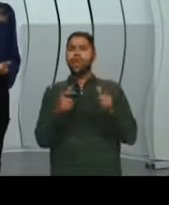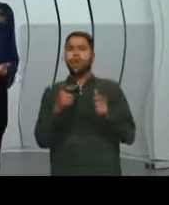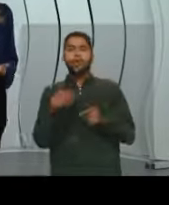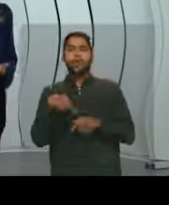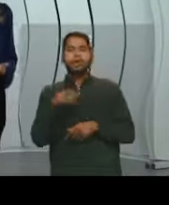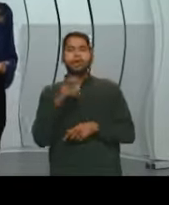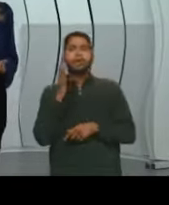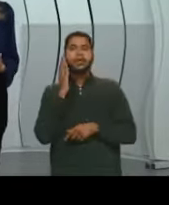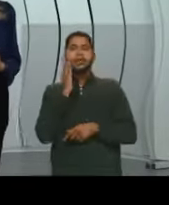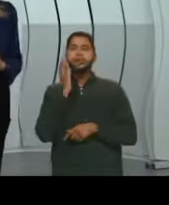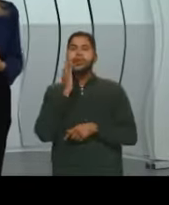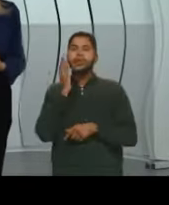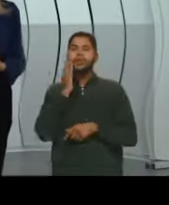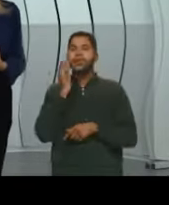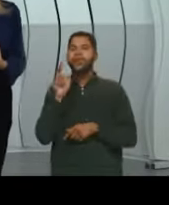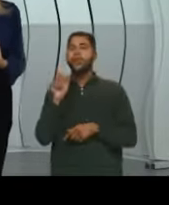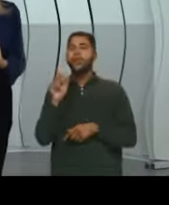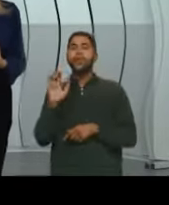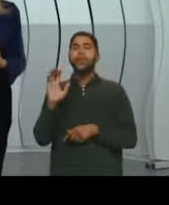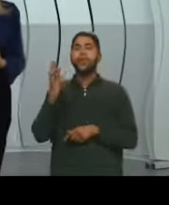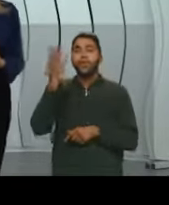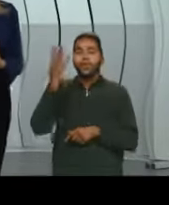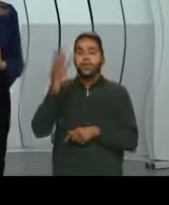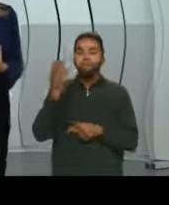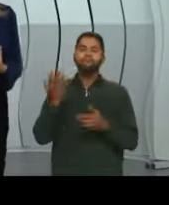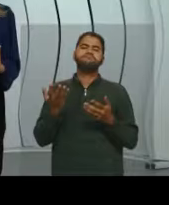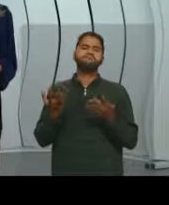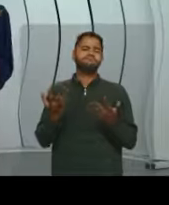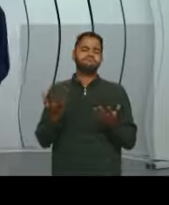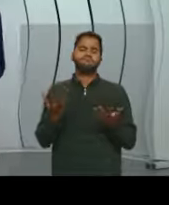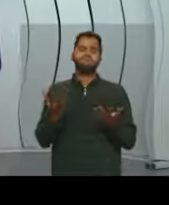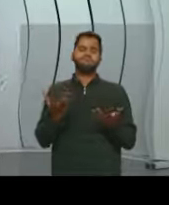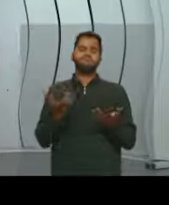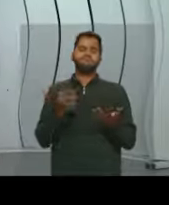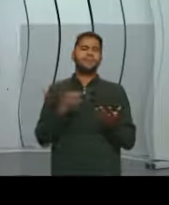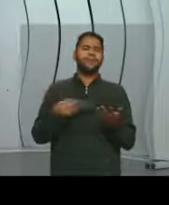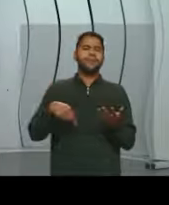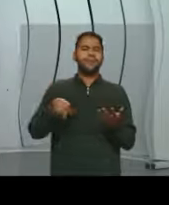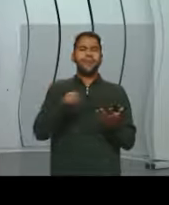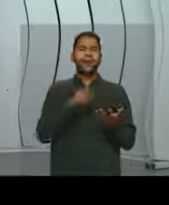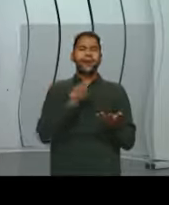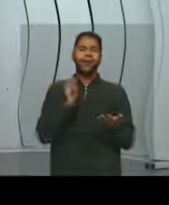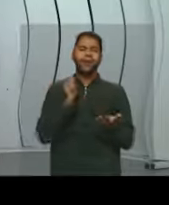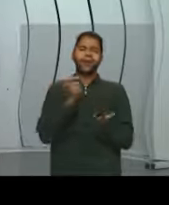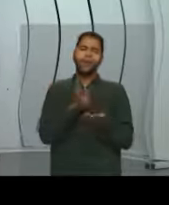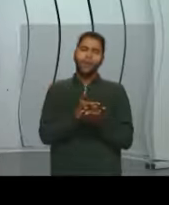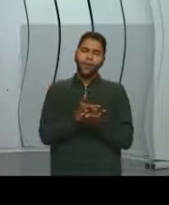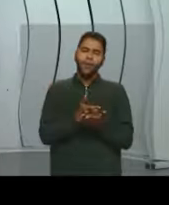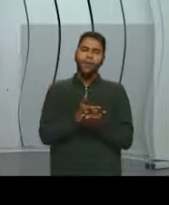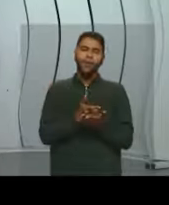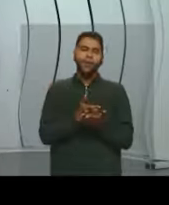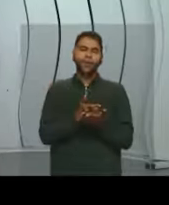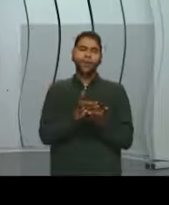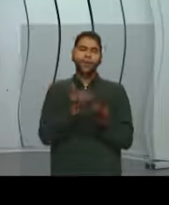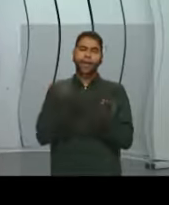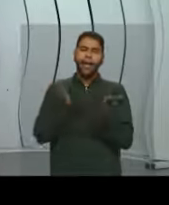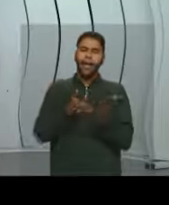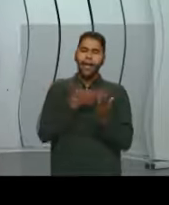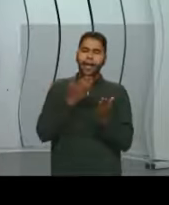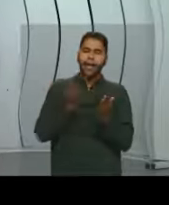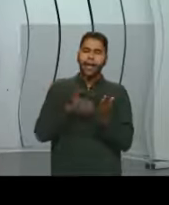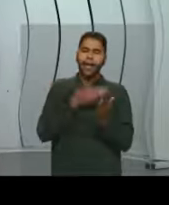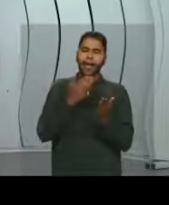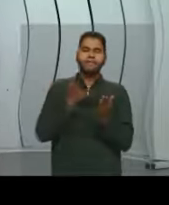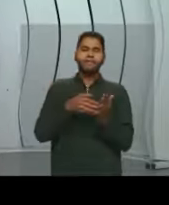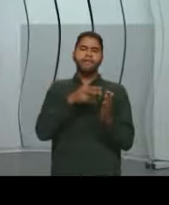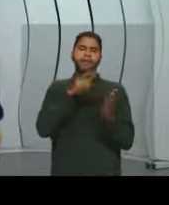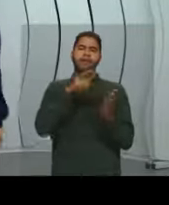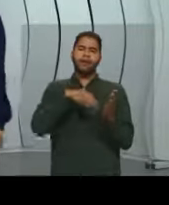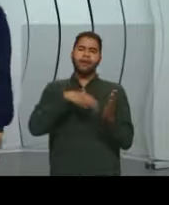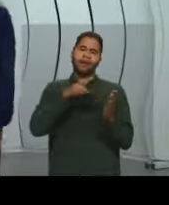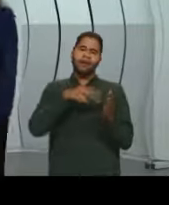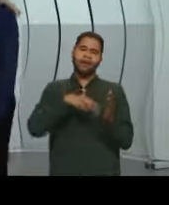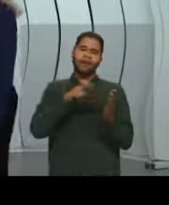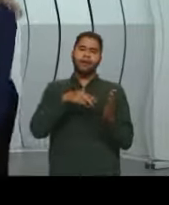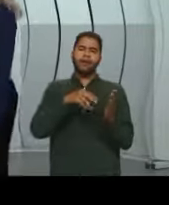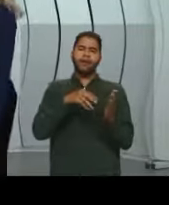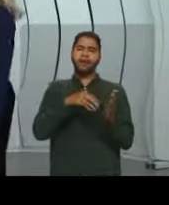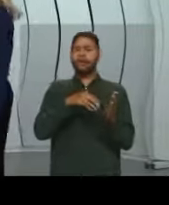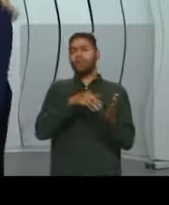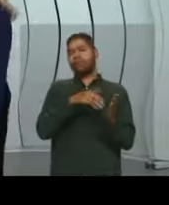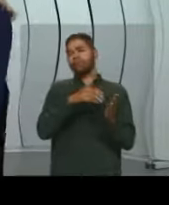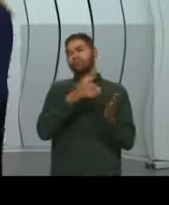queremos saber, né? Então, para quê? Para nós comprarmos as revistas e ler a matéria como um